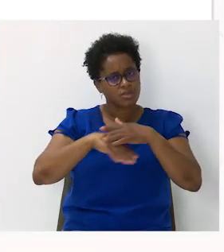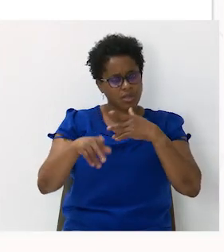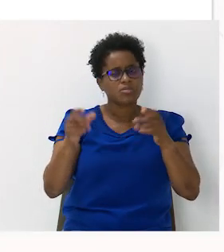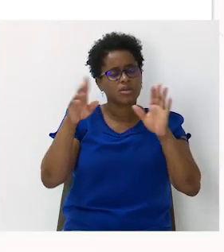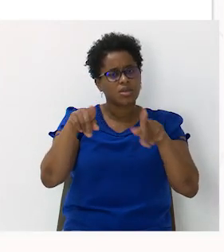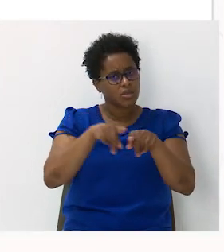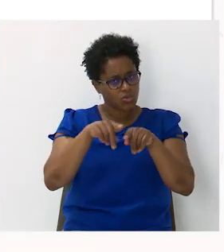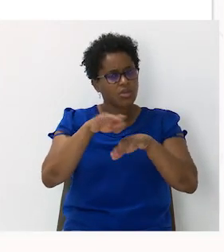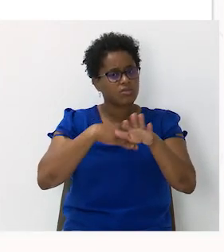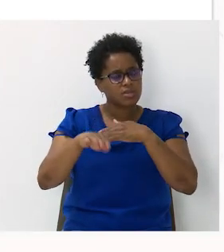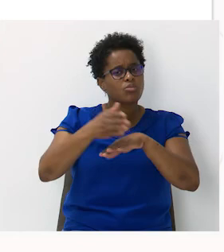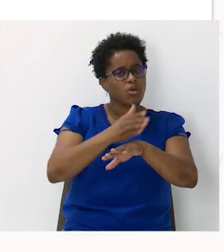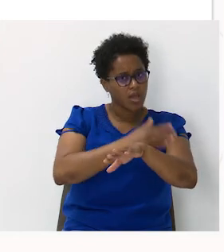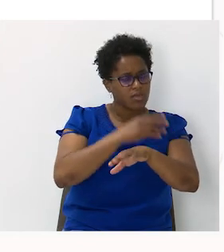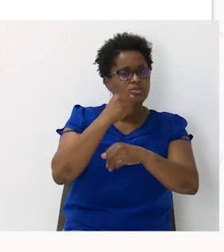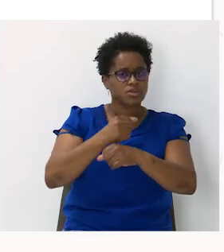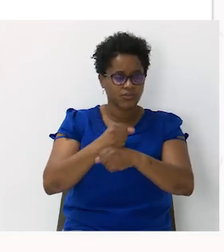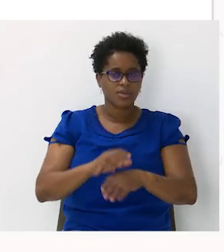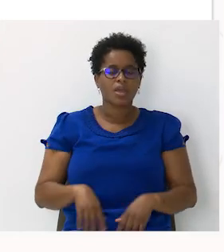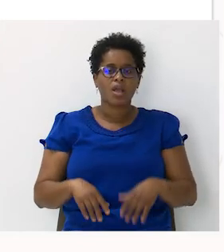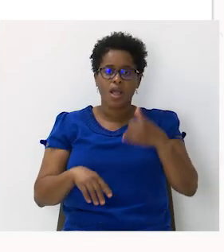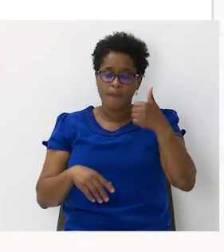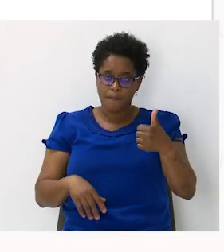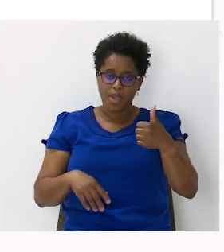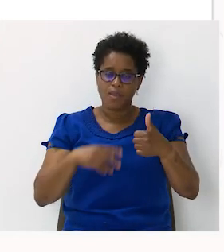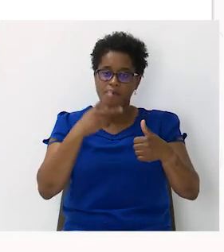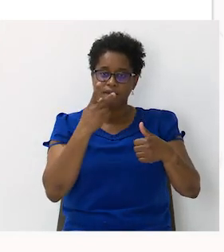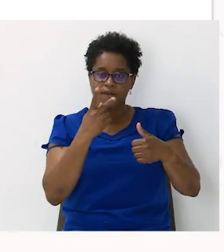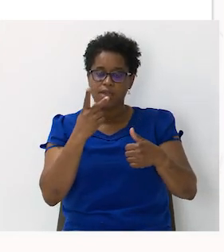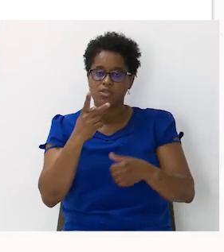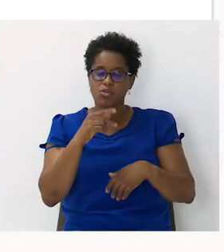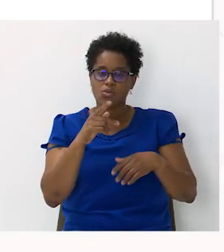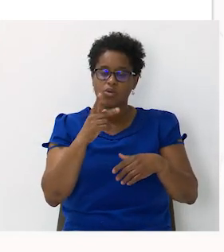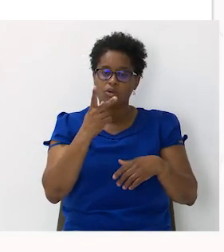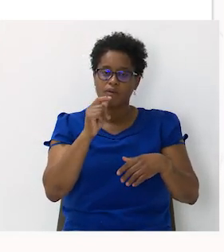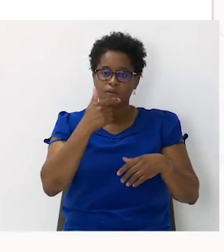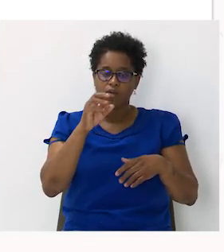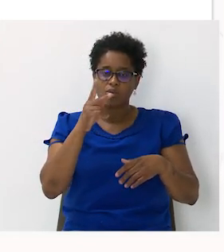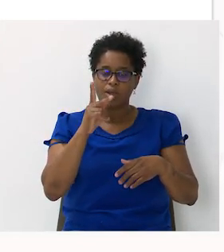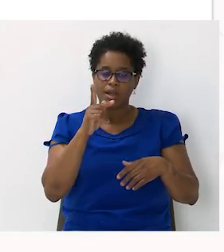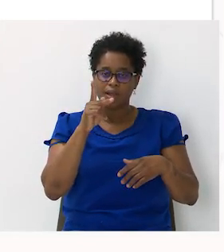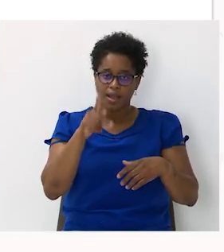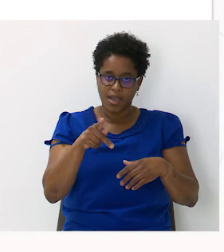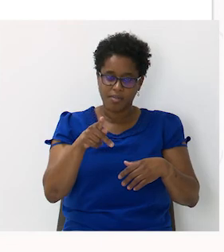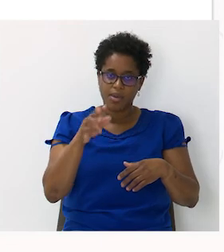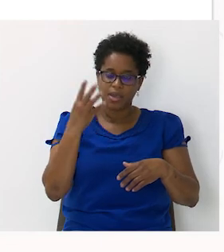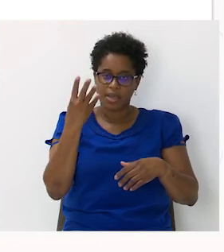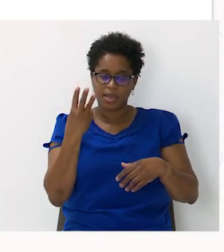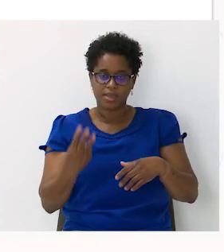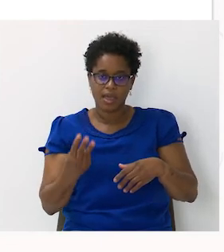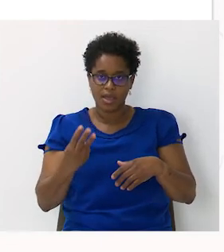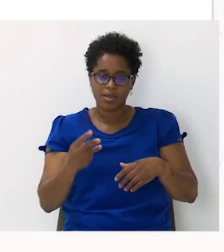exercício. A linha B, vetor KW, somando com que vetor, que vai